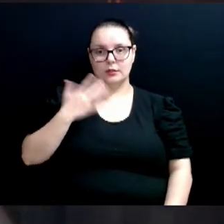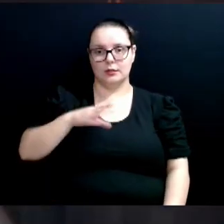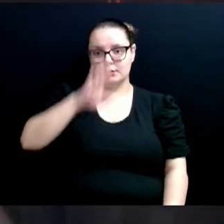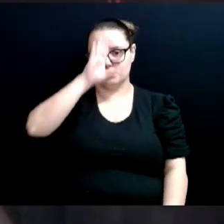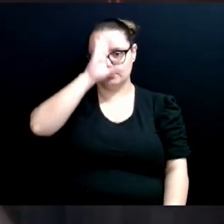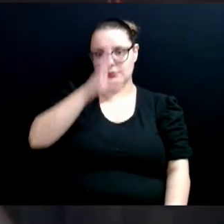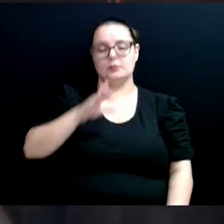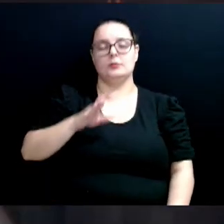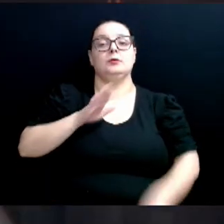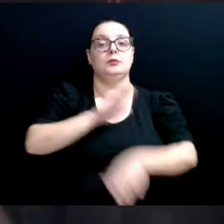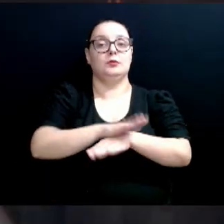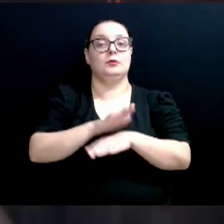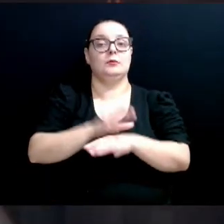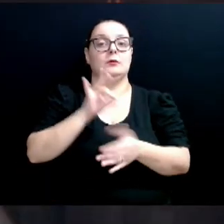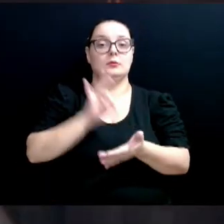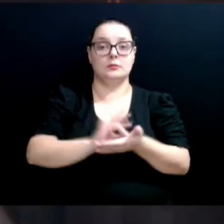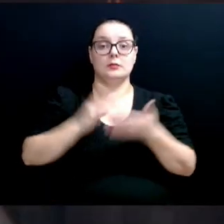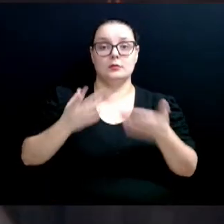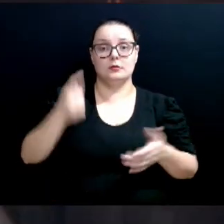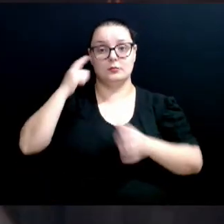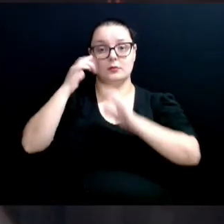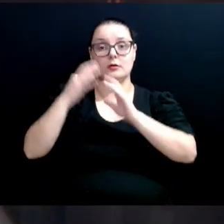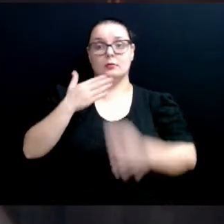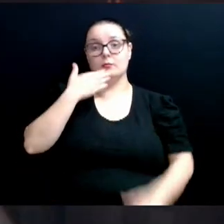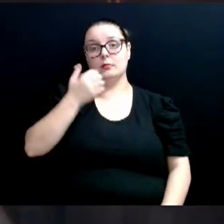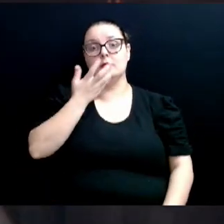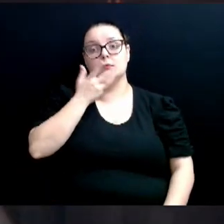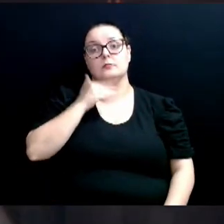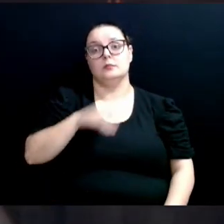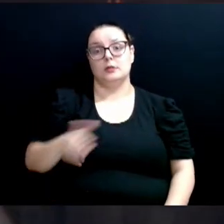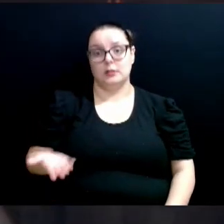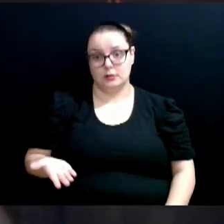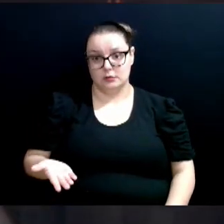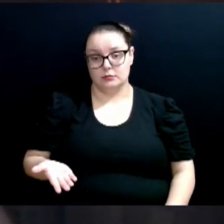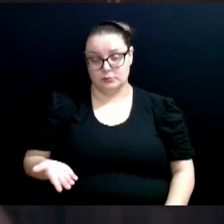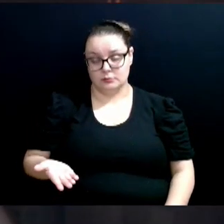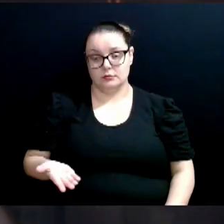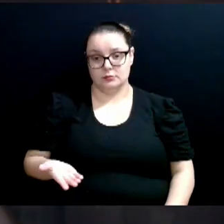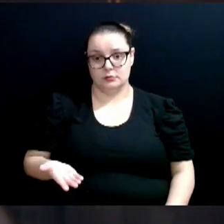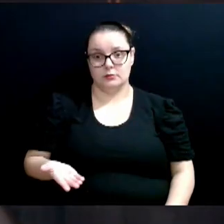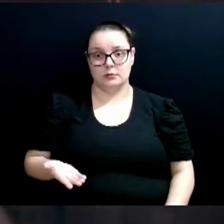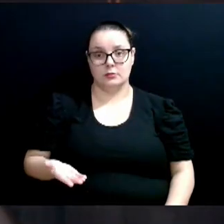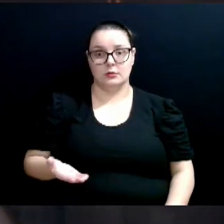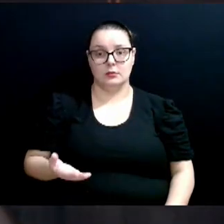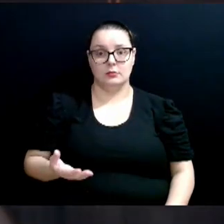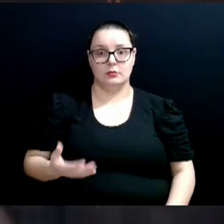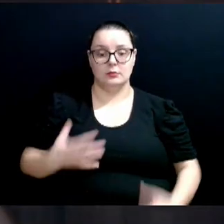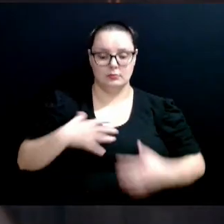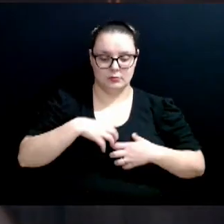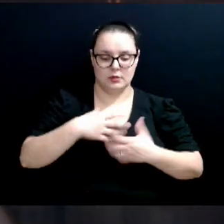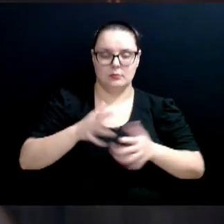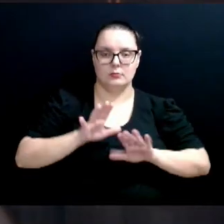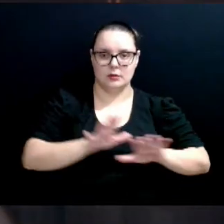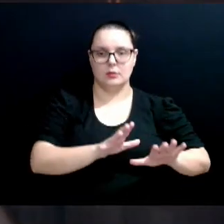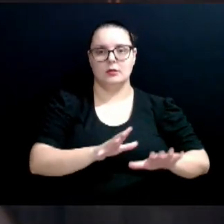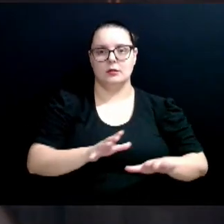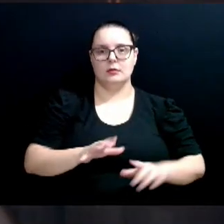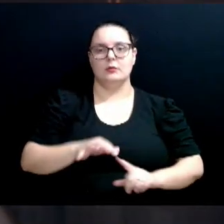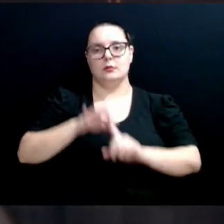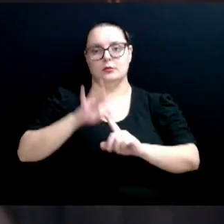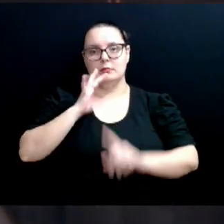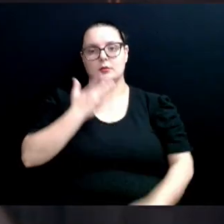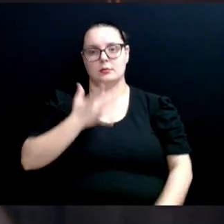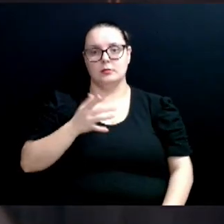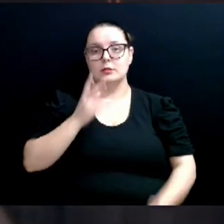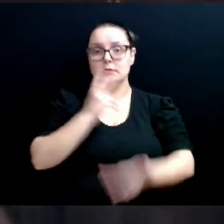fato muito aqui é a gente pensar o que é melhor para a criança. A gente tirar da gente mesmo, porque no fundo a prioridade ali é a criança, né,